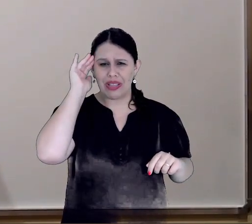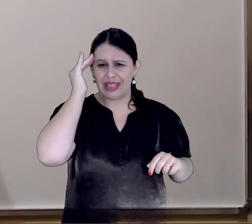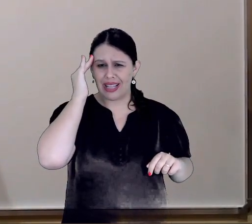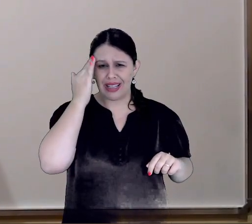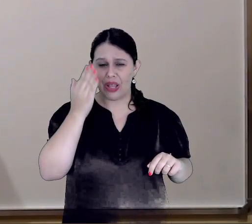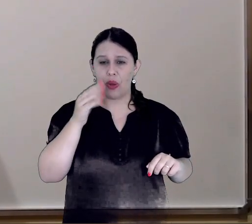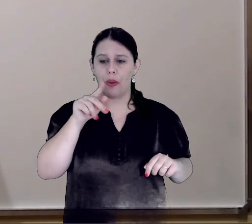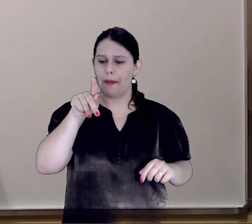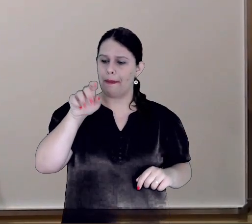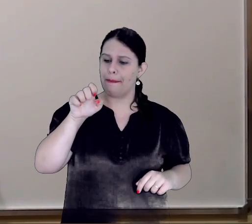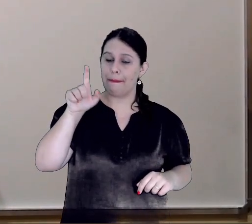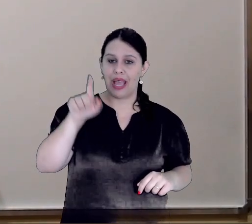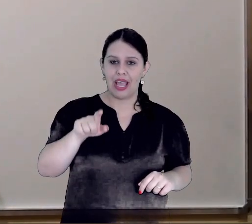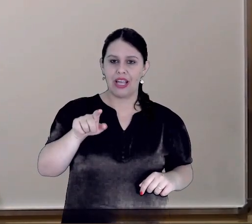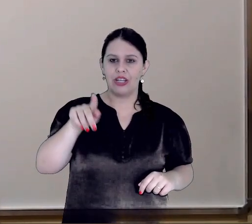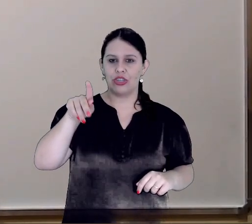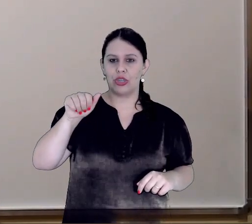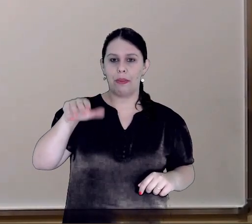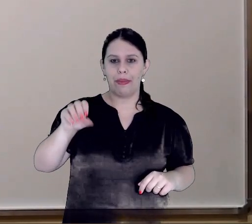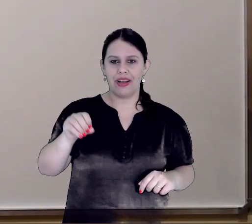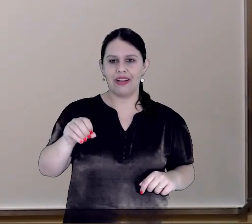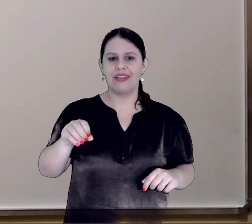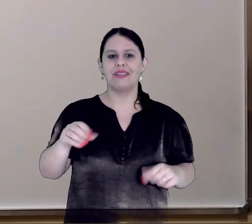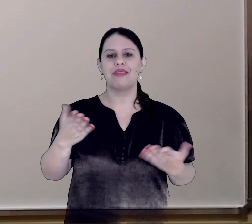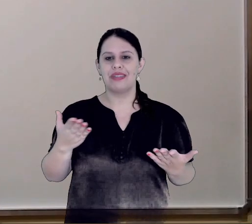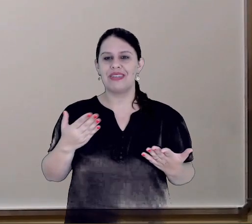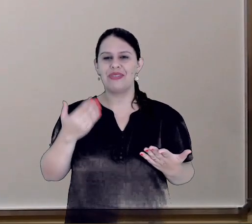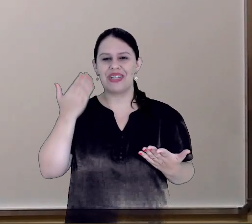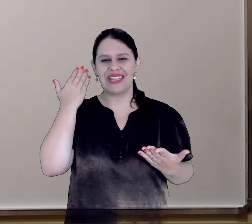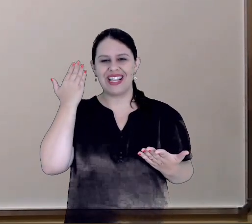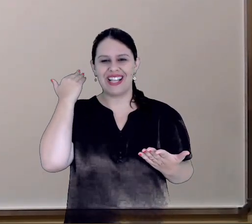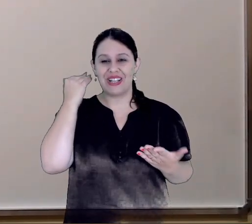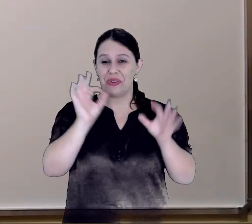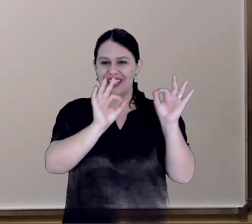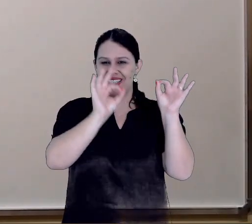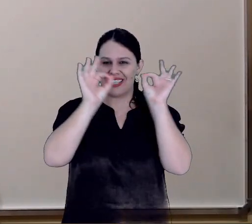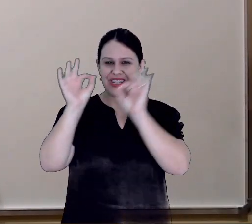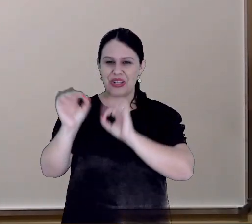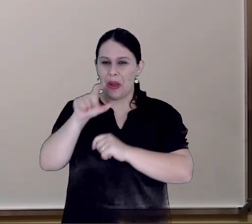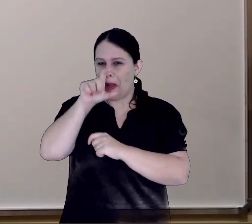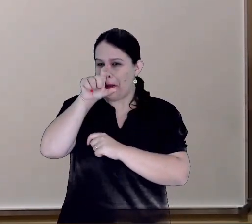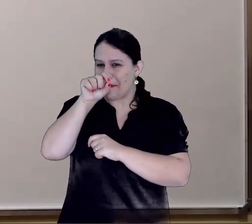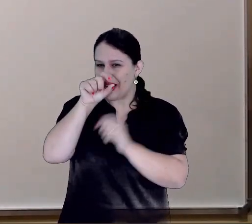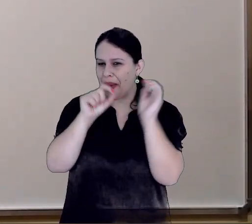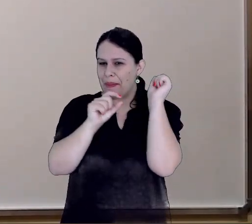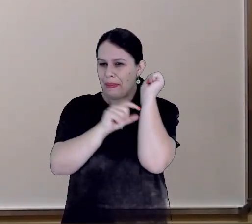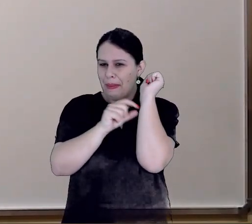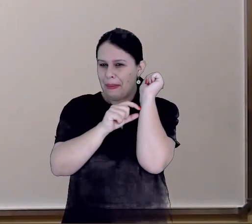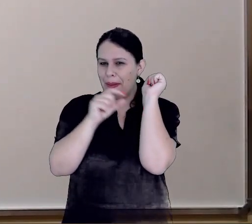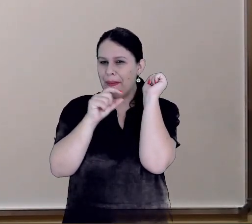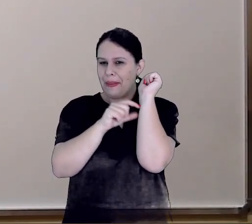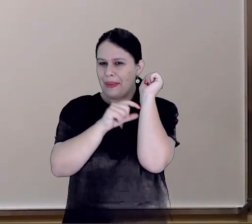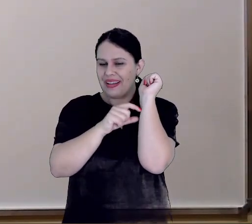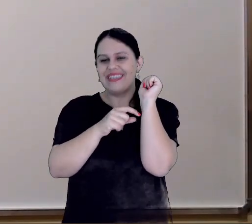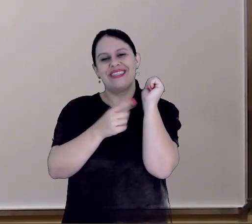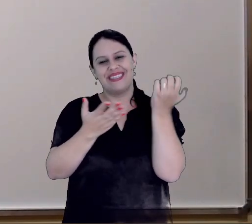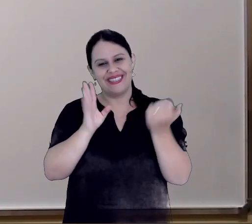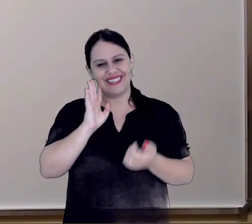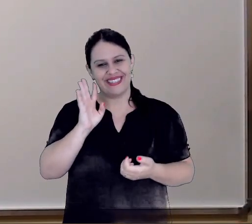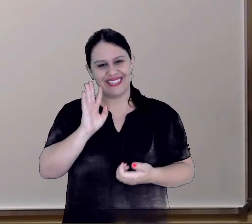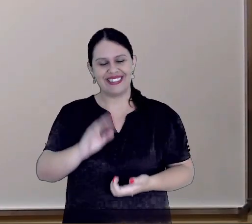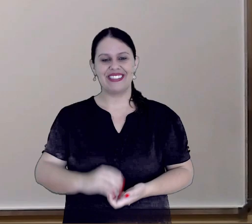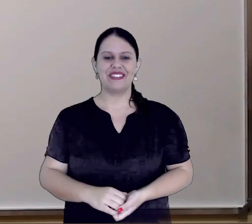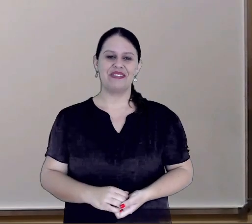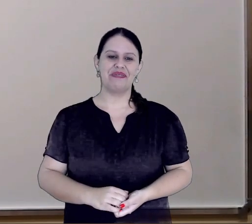você é novo demais Para ter assistido Pica-pau Legal? Tá bom, pessoal? Bom, enfim Para encerrar a aulinha de hoje Eu vou deixar